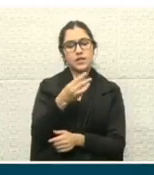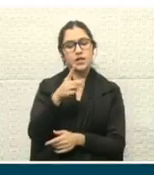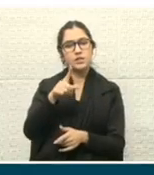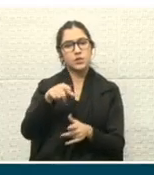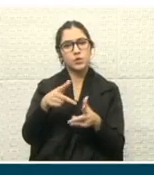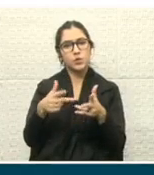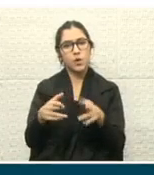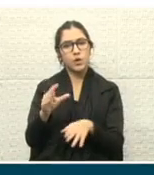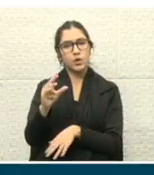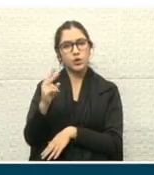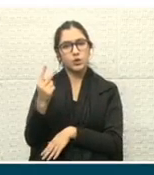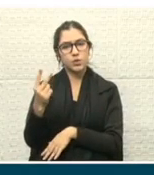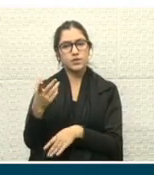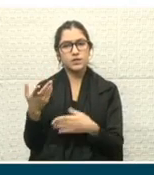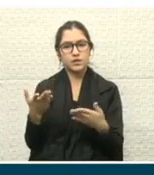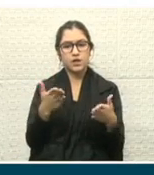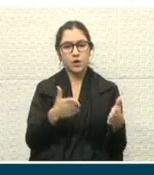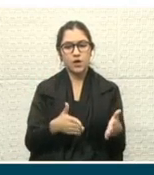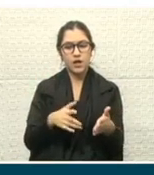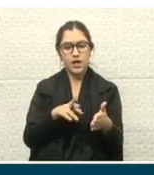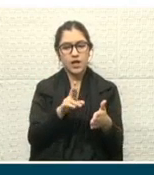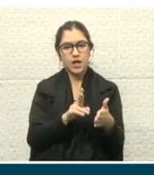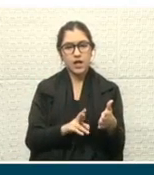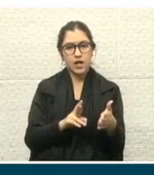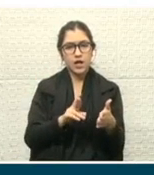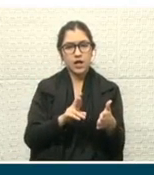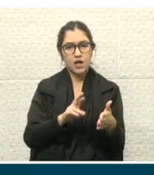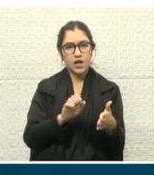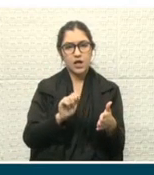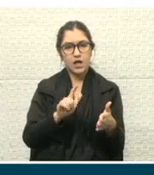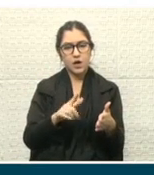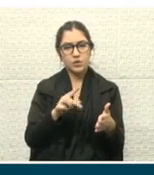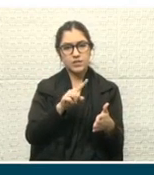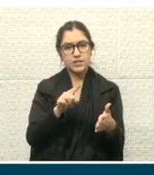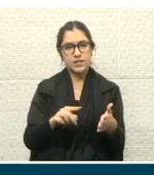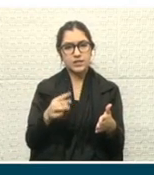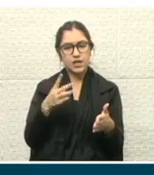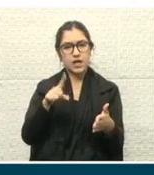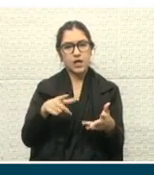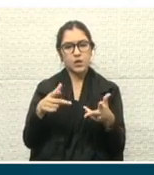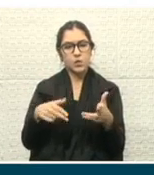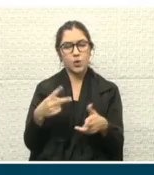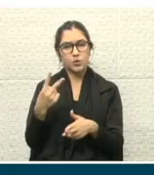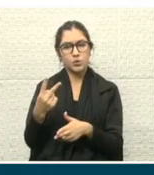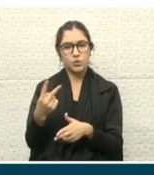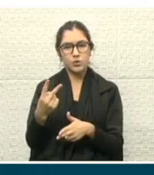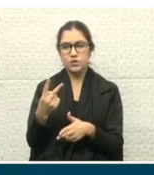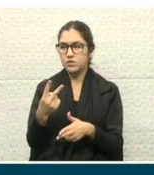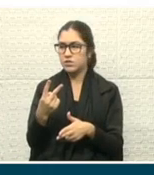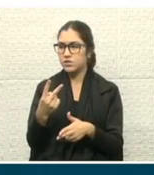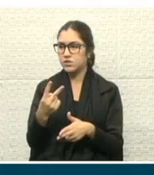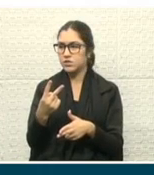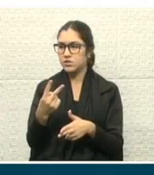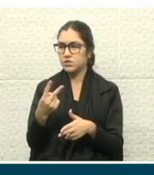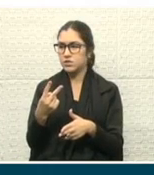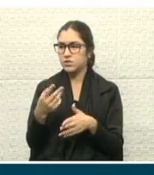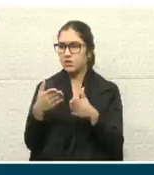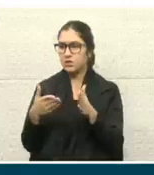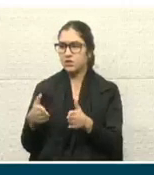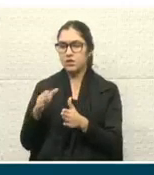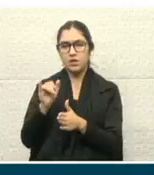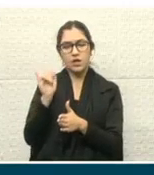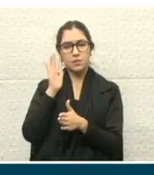a 2. Então, a parte real de Z3 é igual a 2. E a